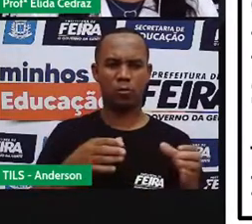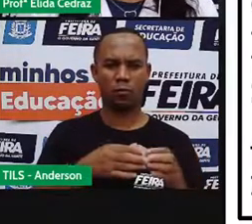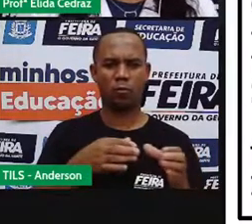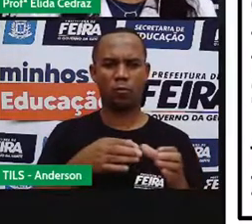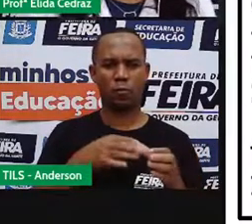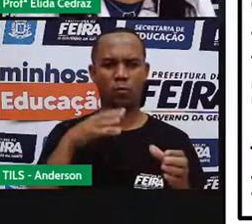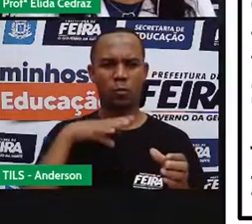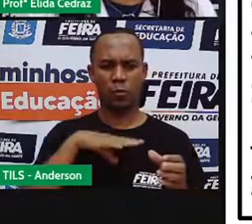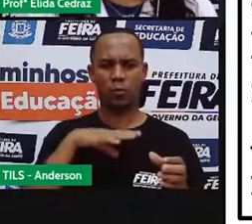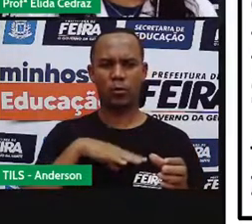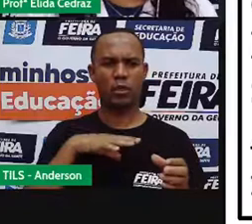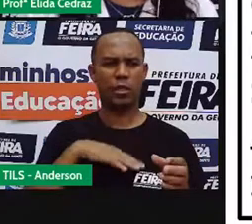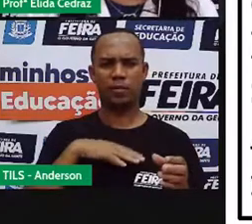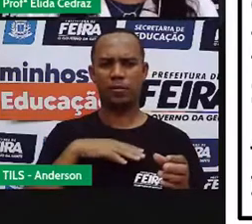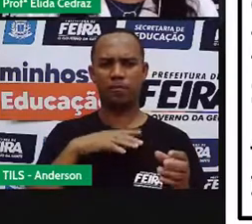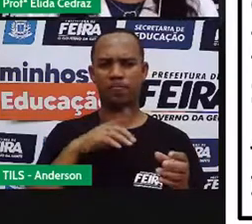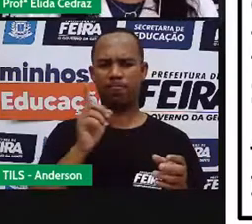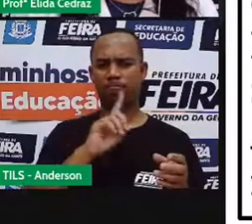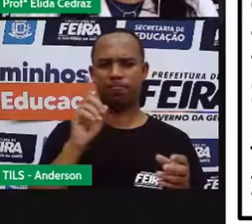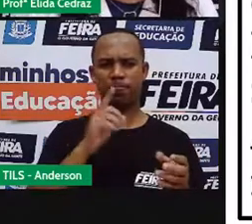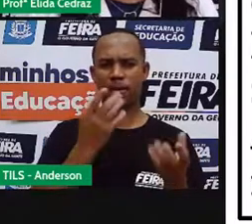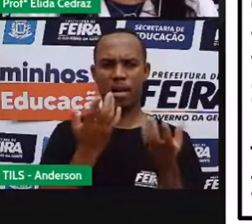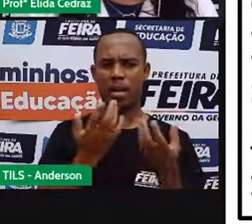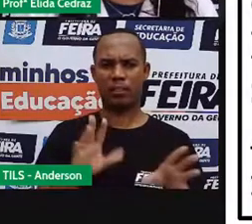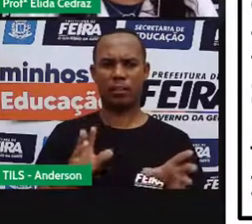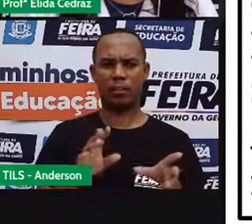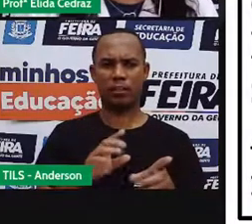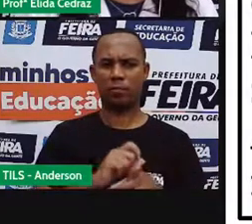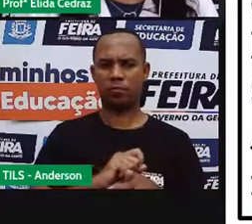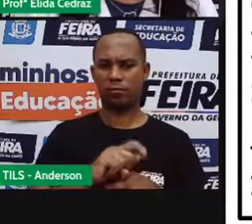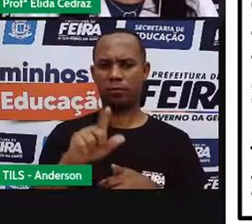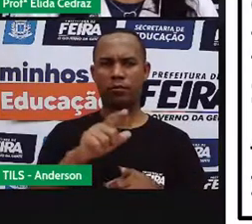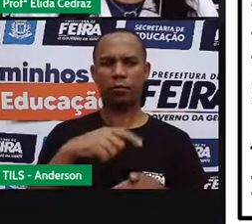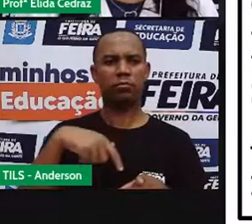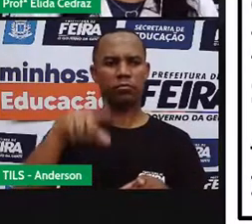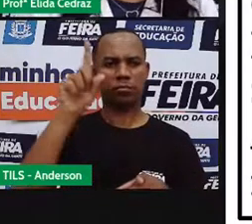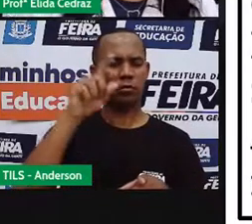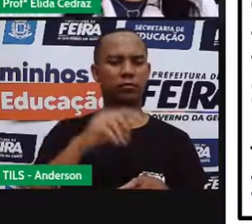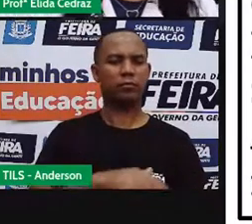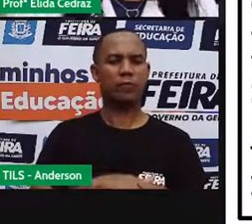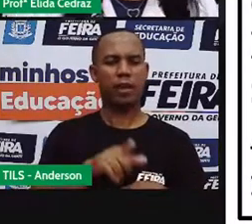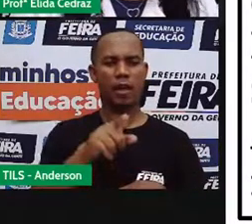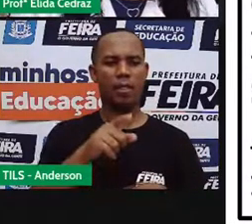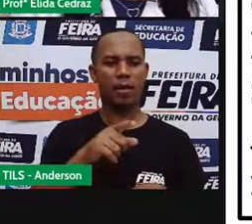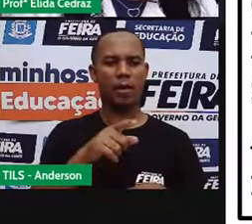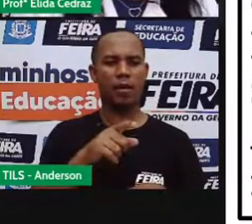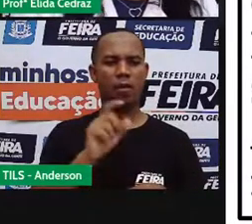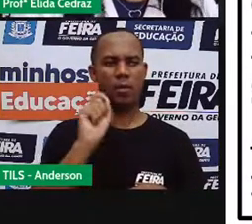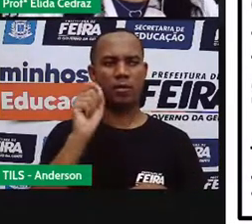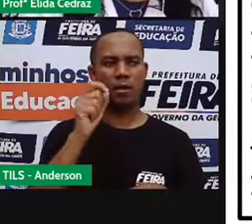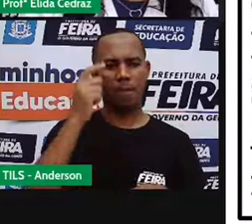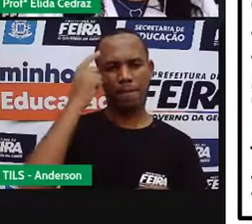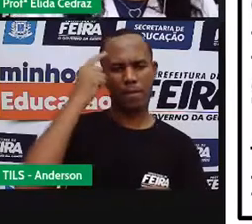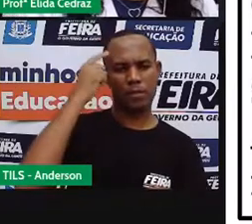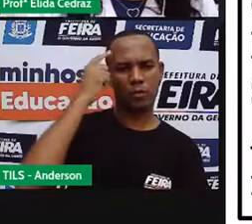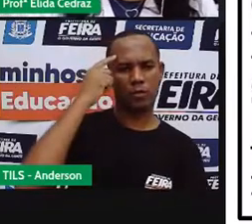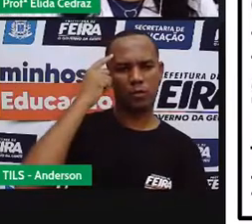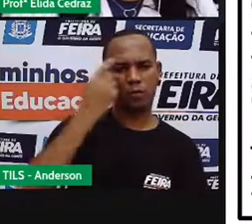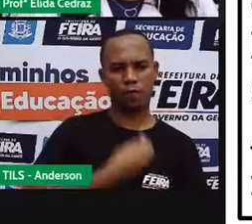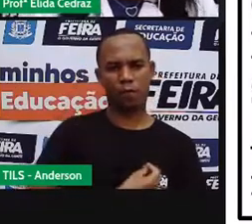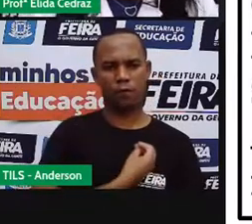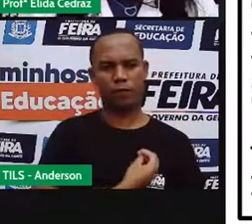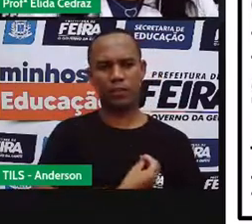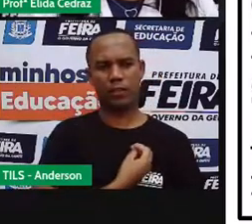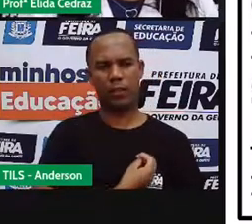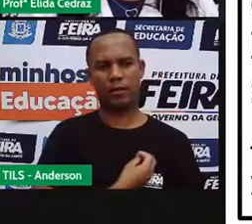portugueses aqui, muito jovem, ao ponto de sacrificar a própria vida para salvar a vida daqueles que